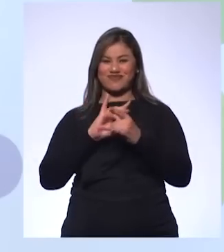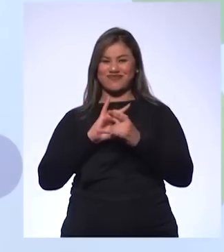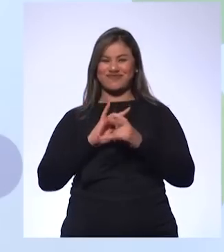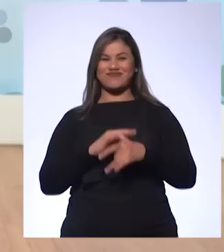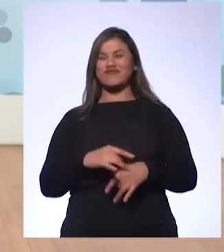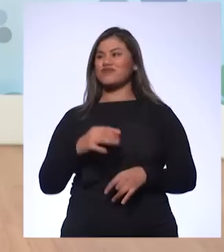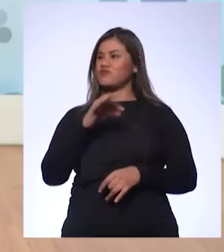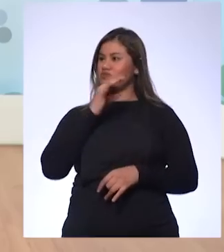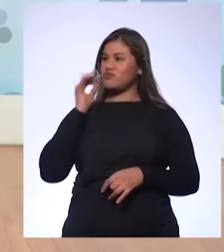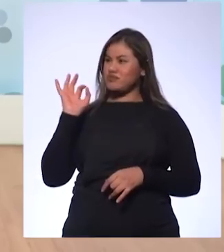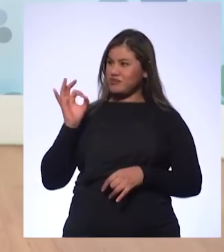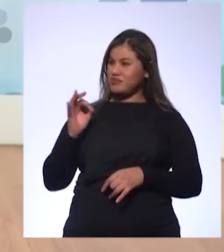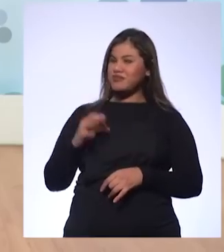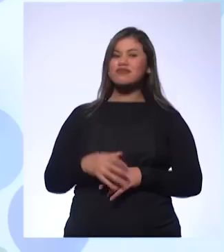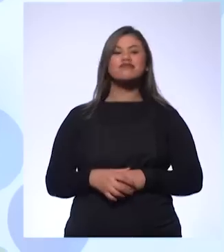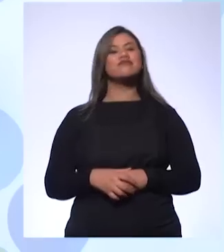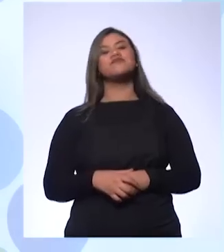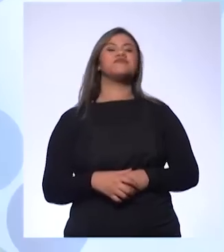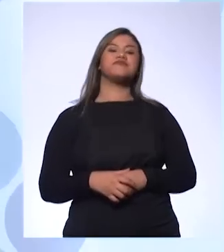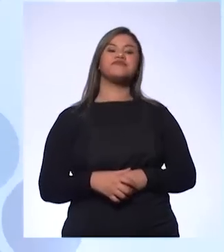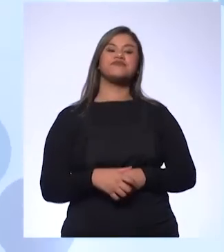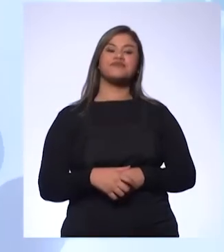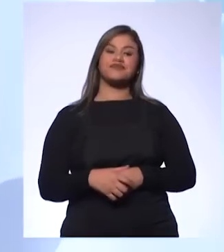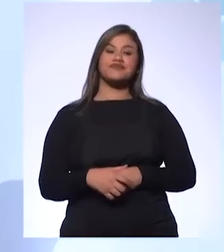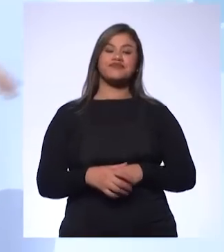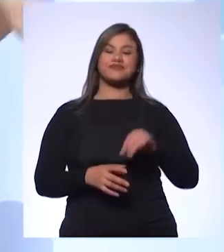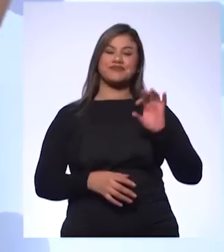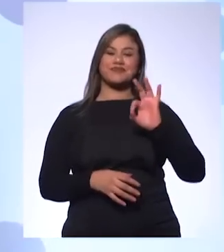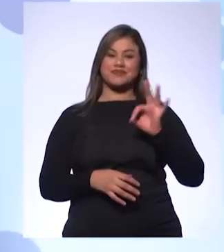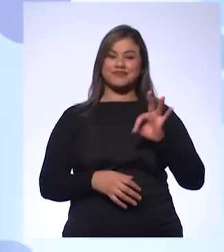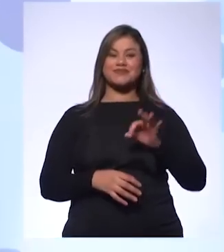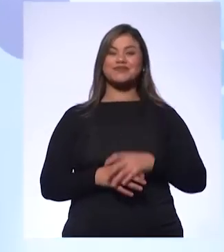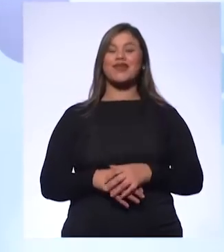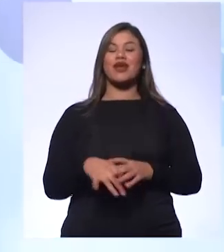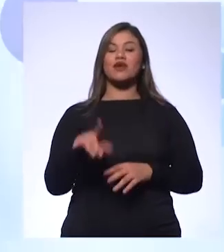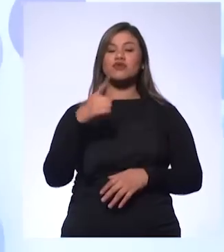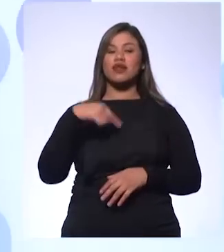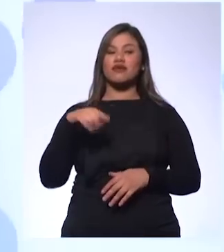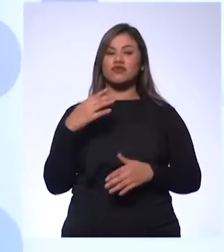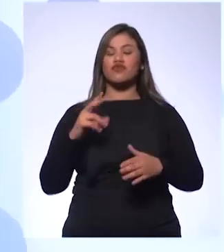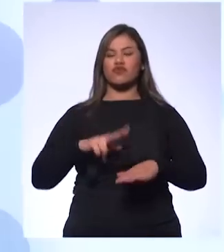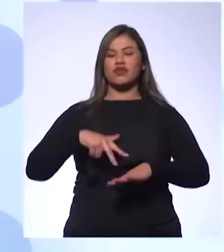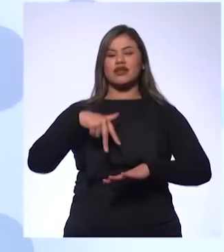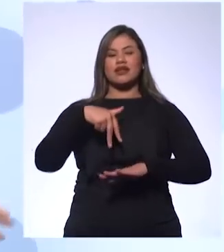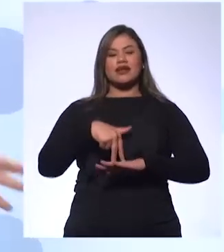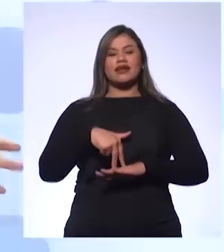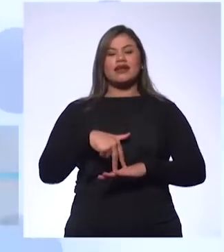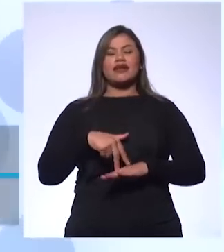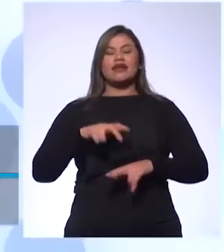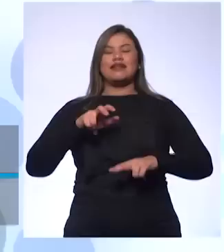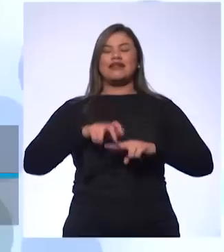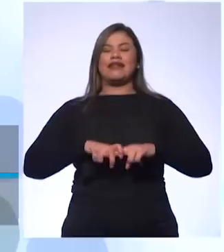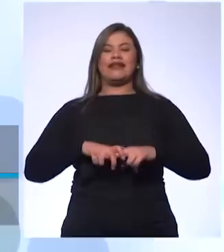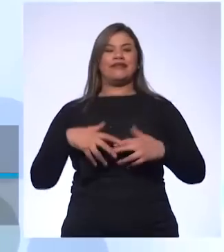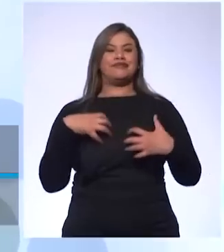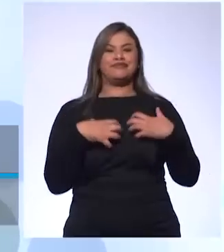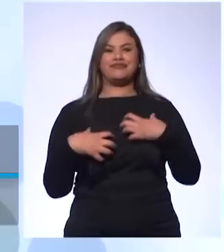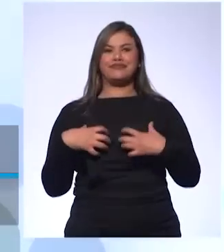não é, Baglini? E sabe o que é, Mônica? Eu tava analisando aqui, conversando com você. Eu vou até Uhum. levantar porque eu fico sentado e começa a dar gastura.